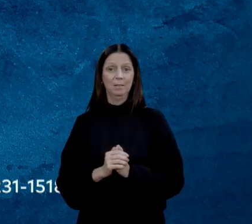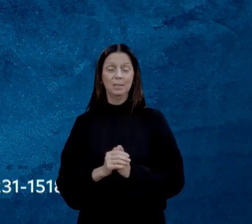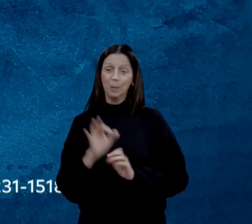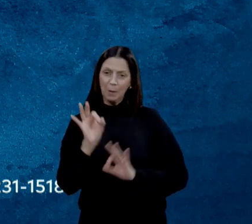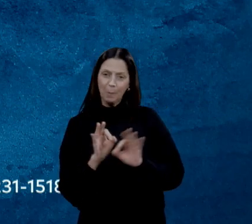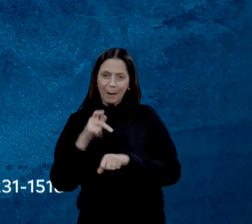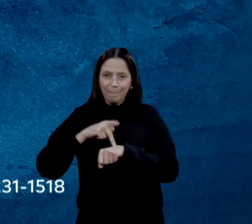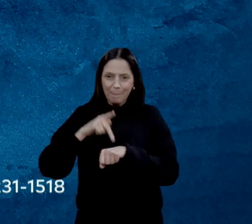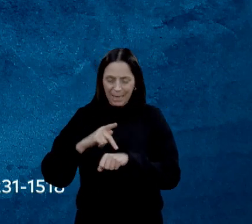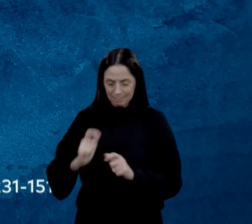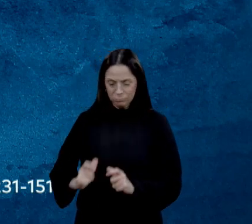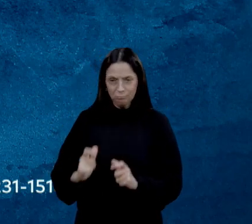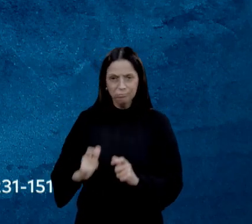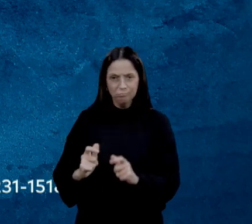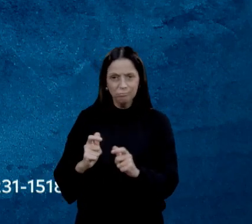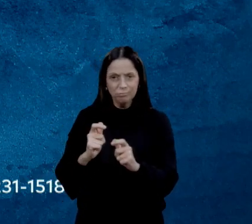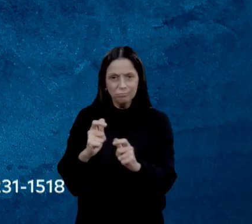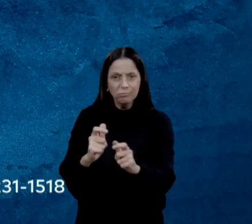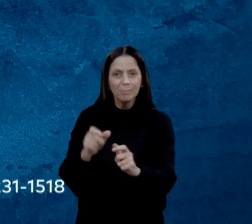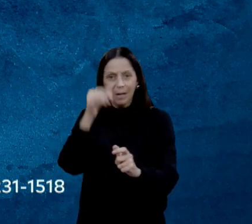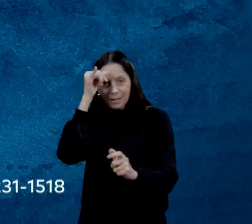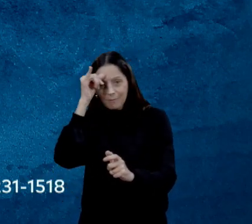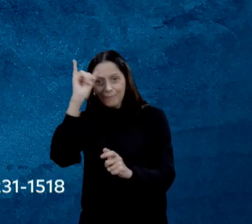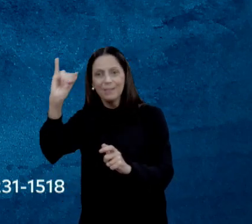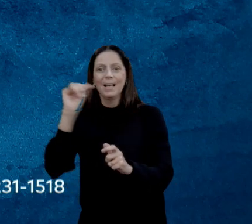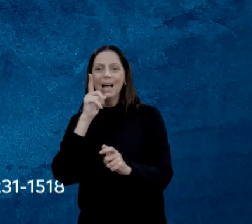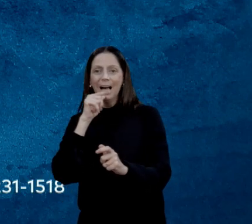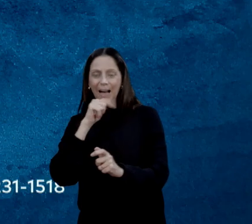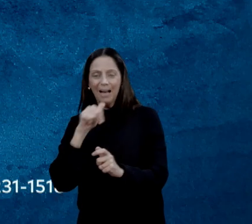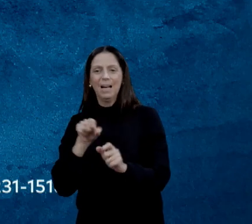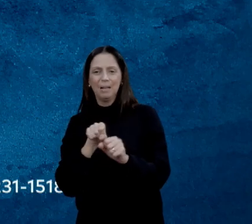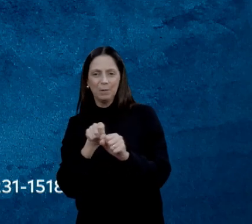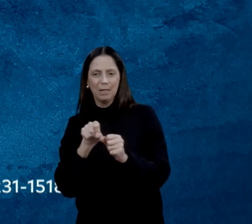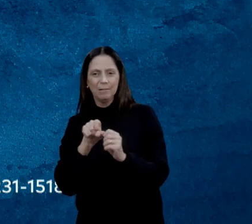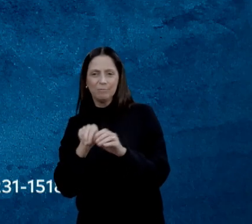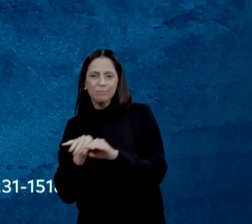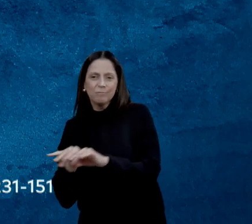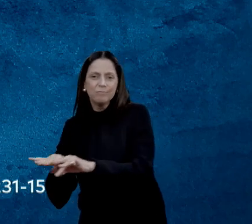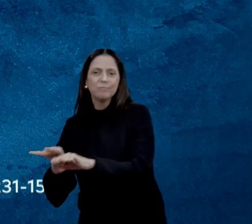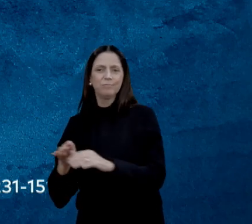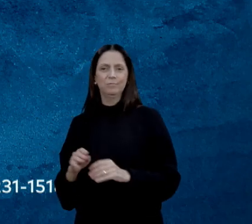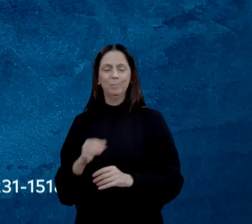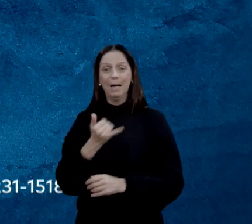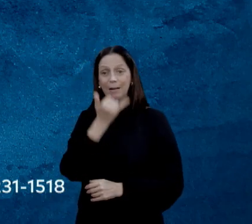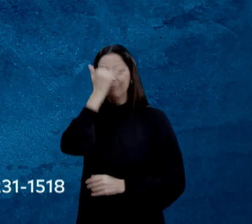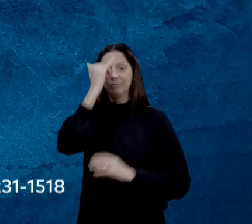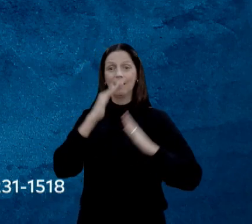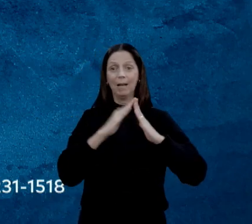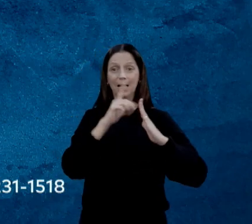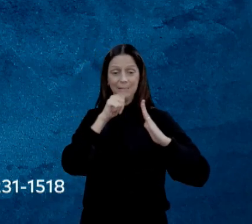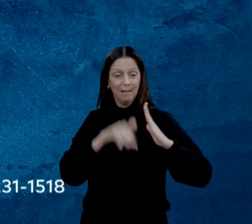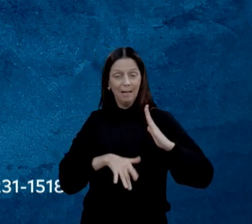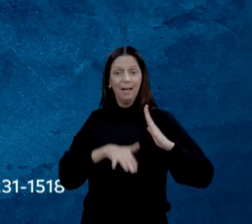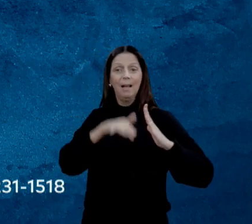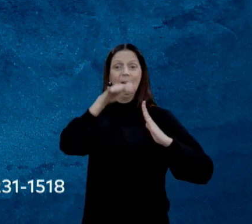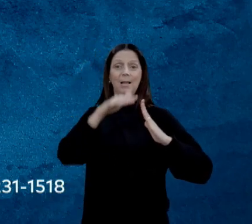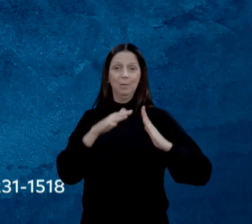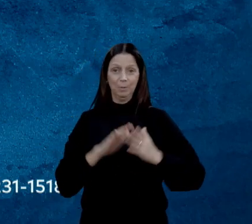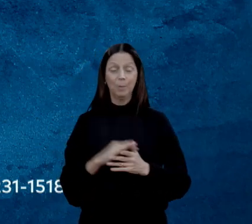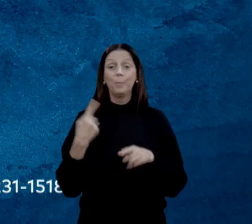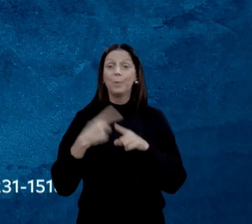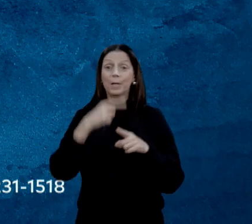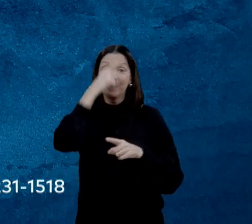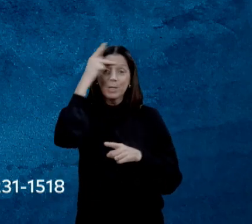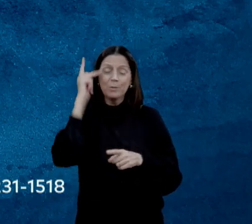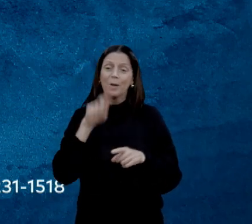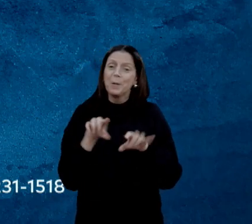devidamente para a Boca de Lobo, porque elas correm por ali, acaba causando erosão, deslizamento, afetam as casas, levam água para dentro das casas, as pessoas são humildes,